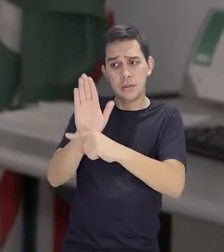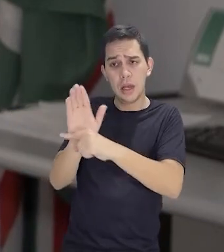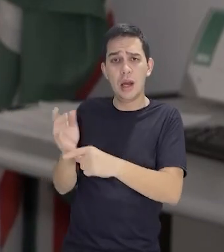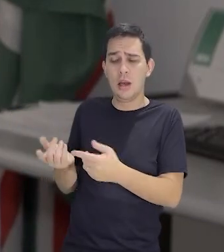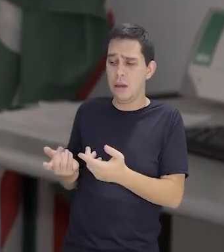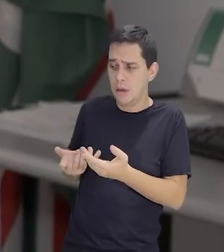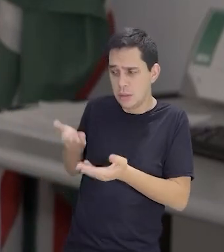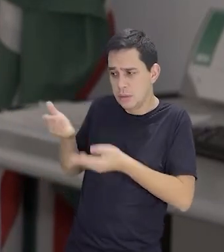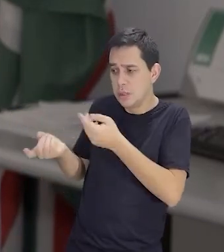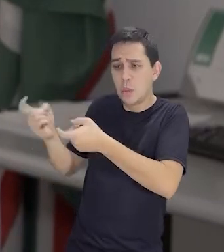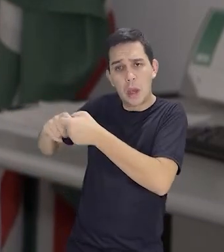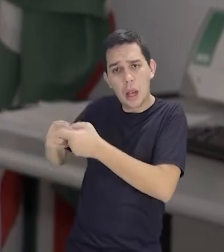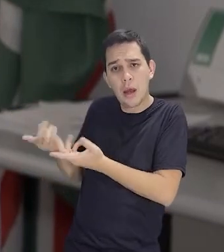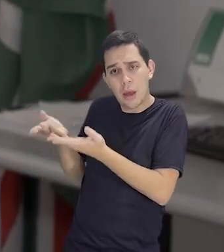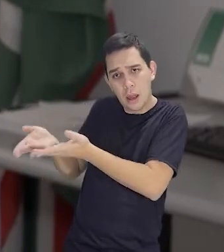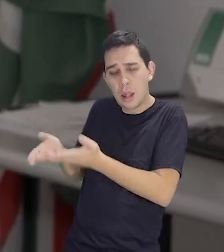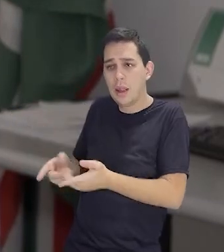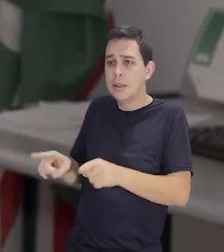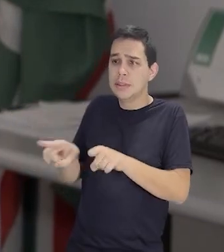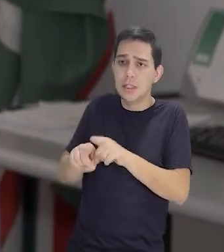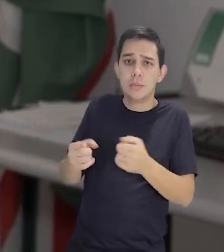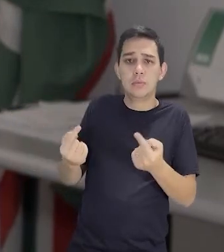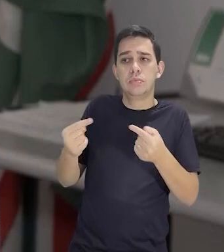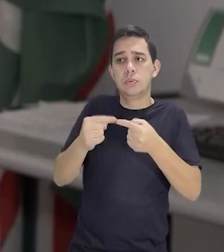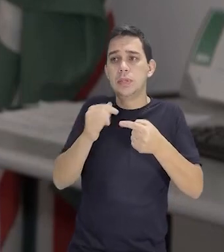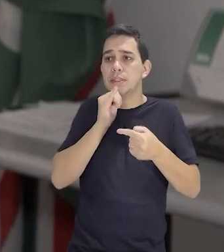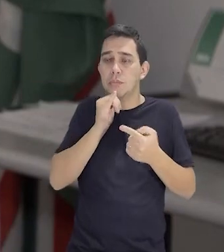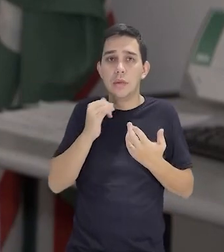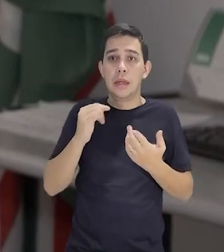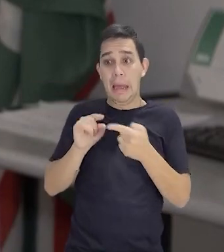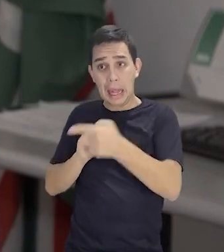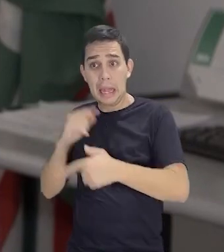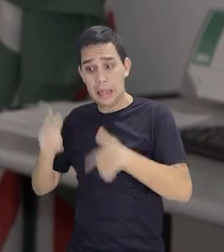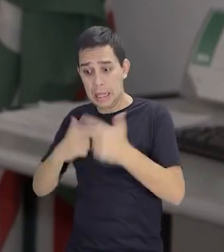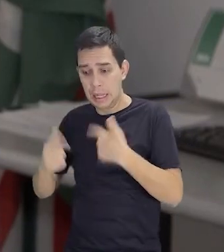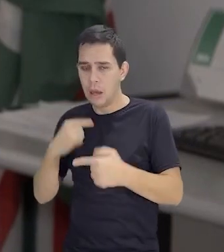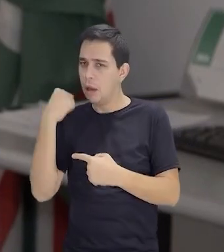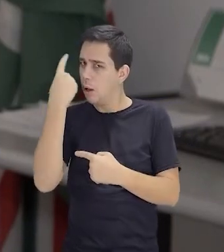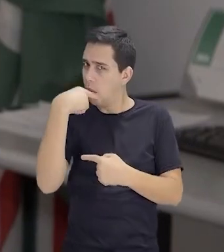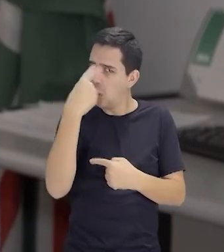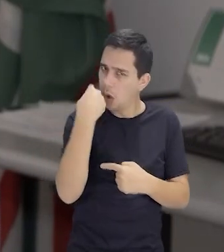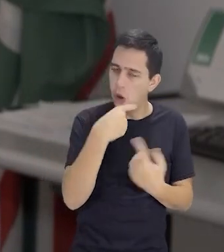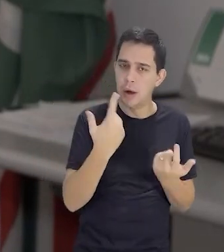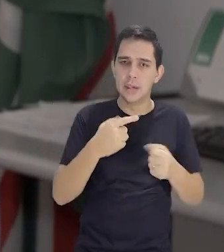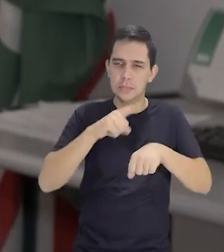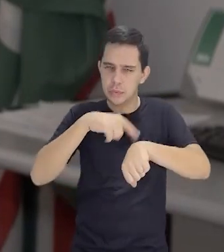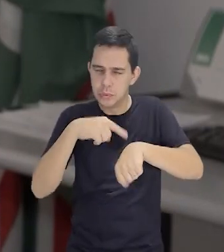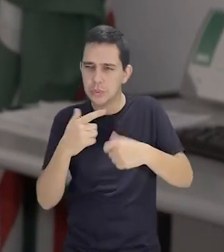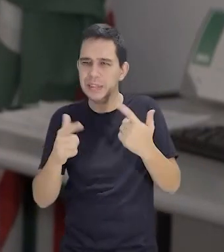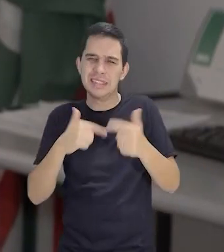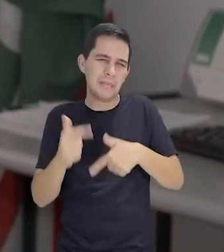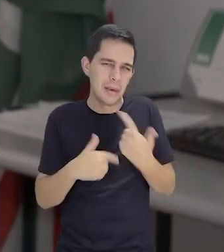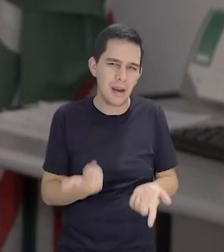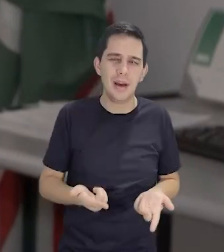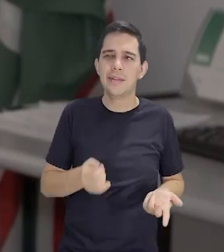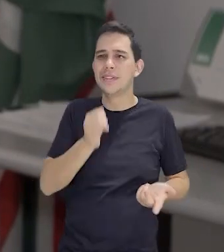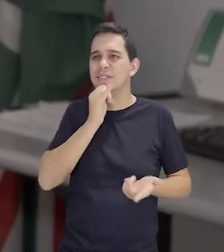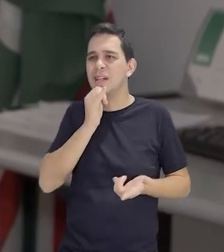dos danos puramente patrimoniais, que são horas, saldo de salários, verbas